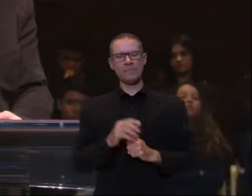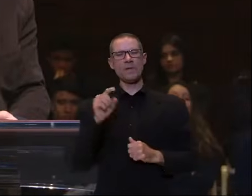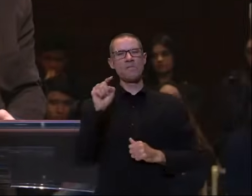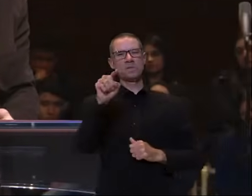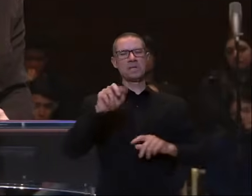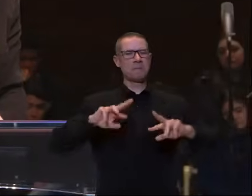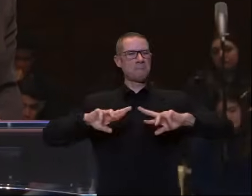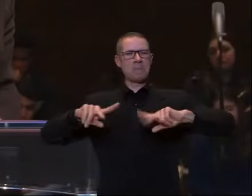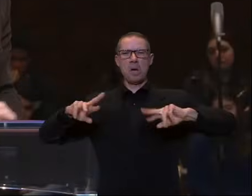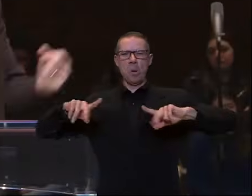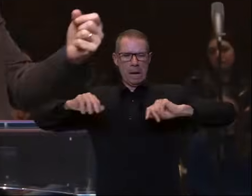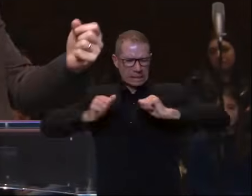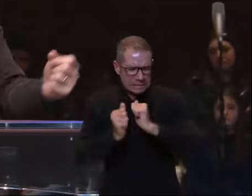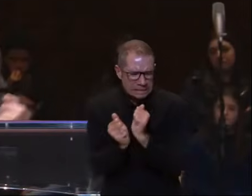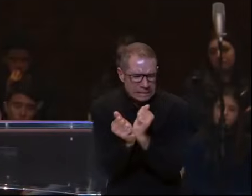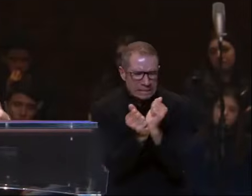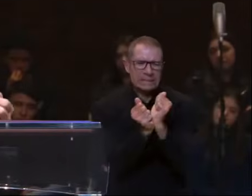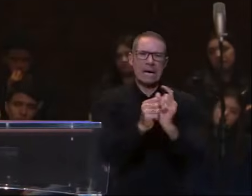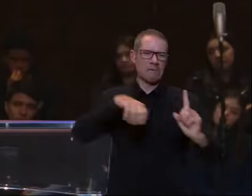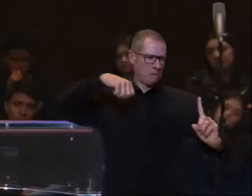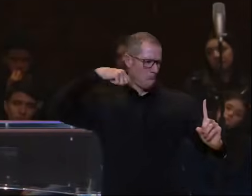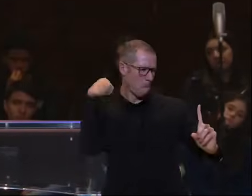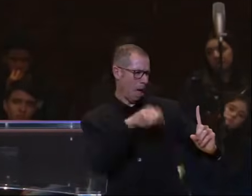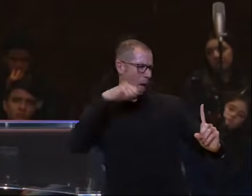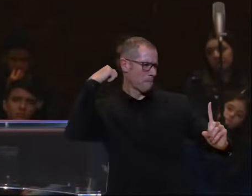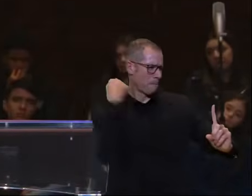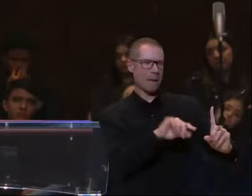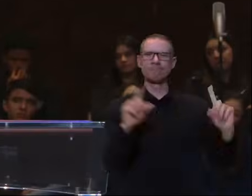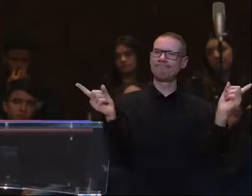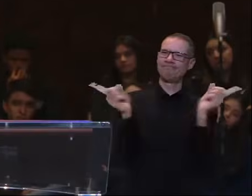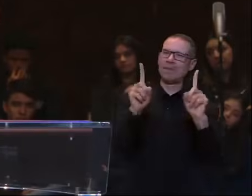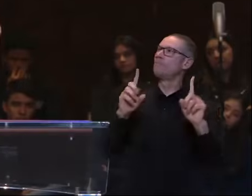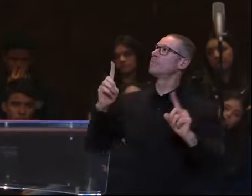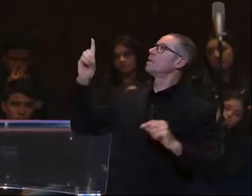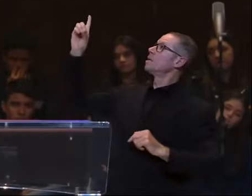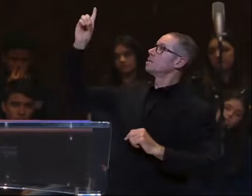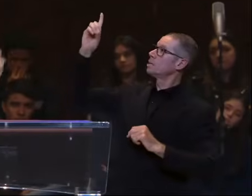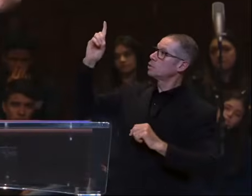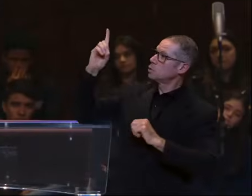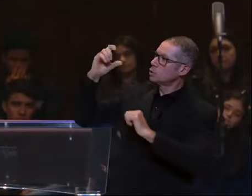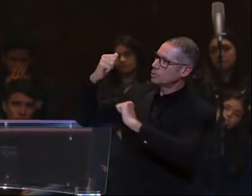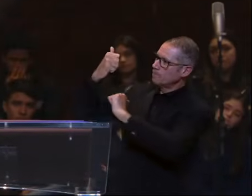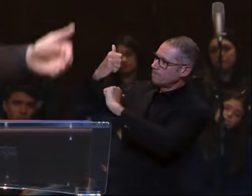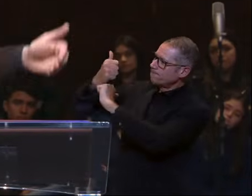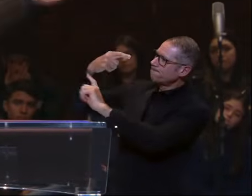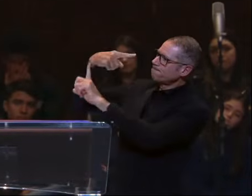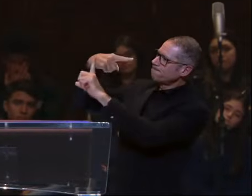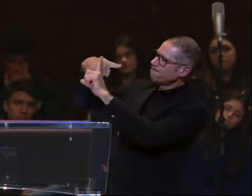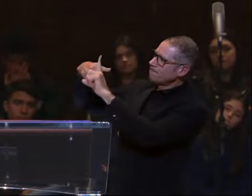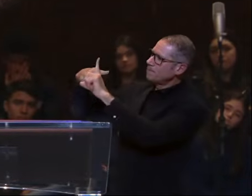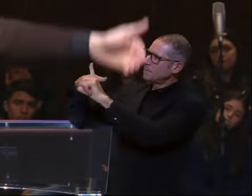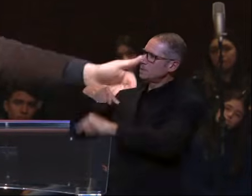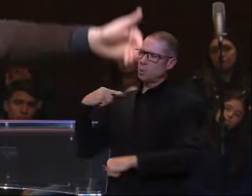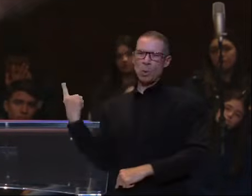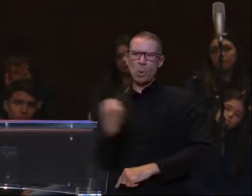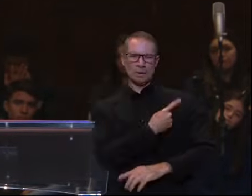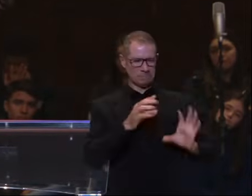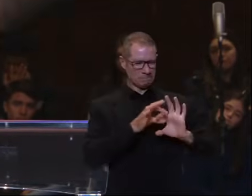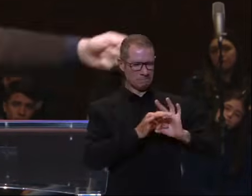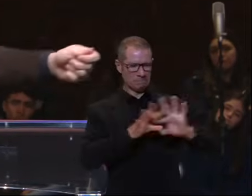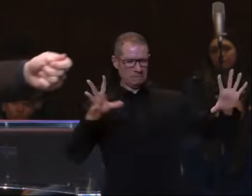Você não é mais escravo. Ele te libertou da condição de